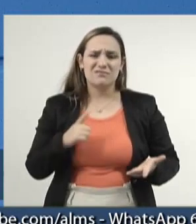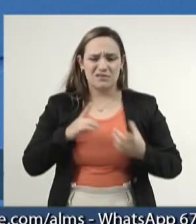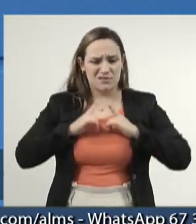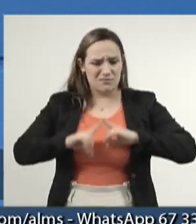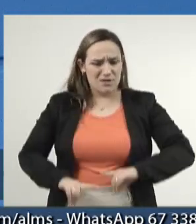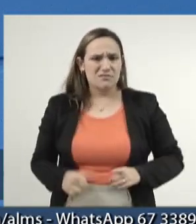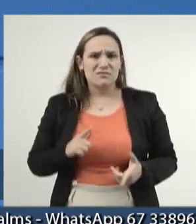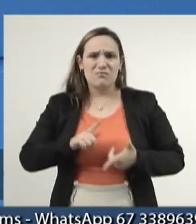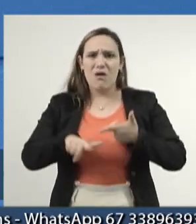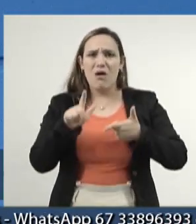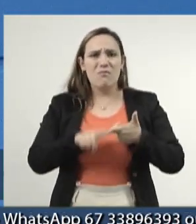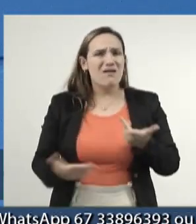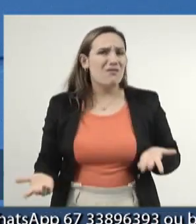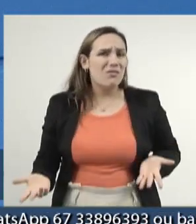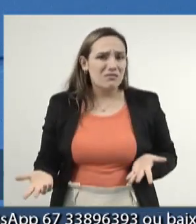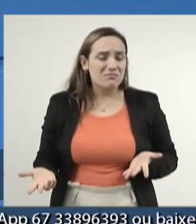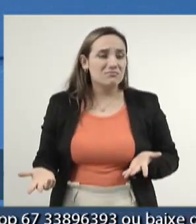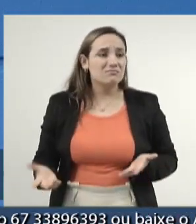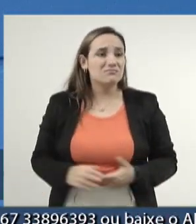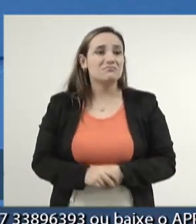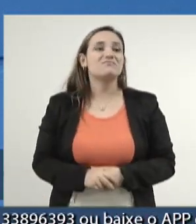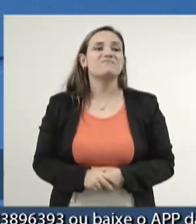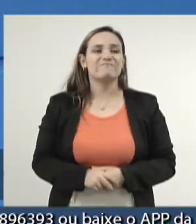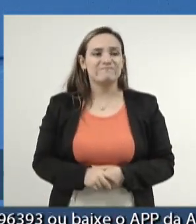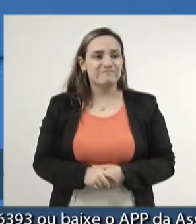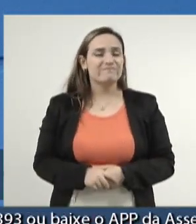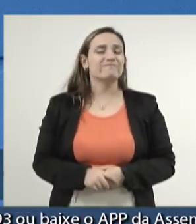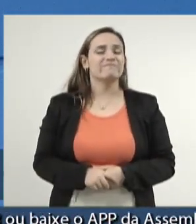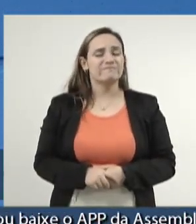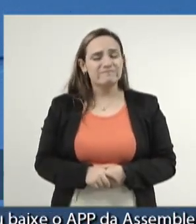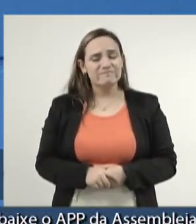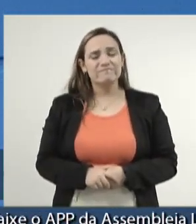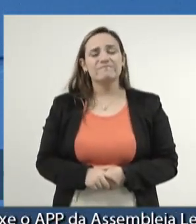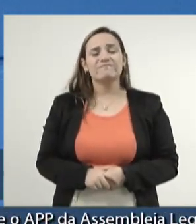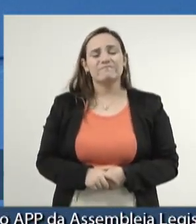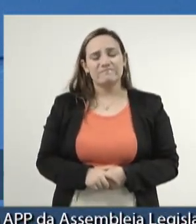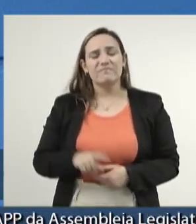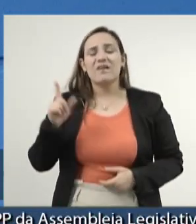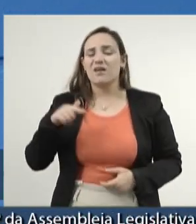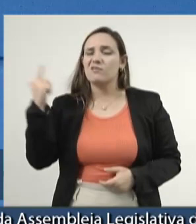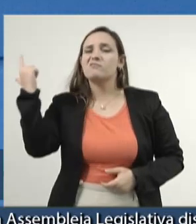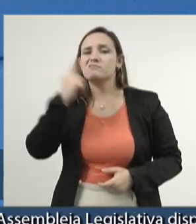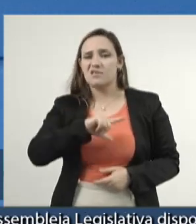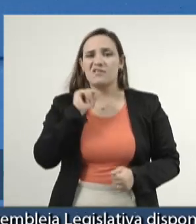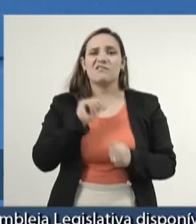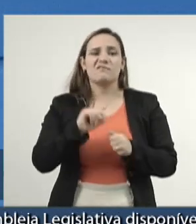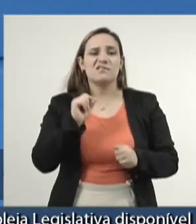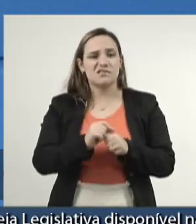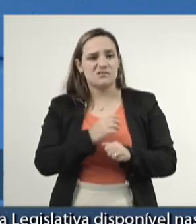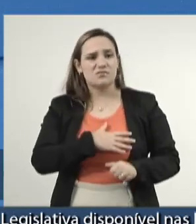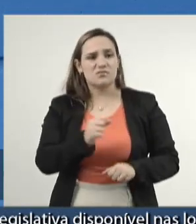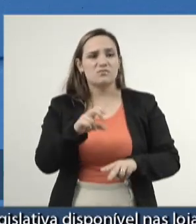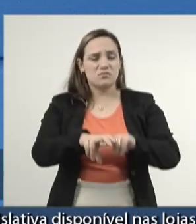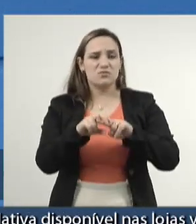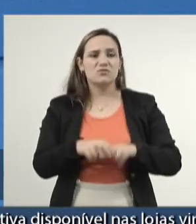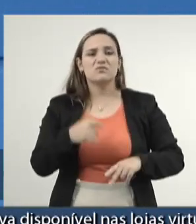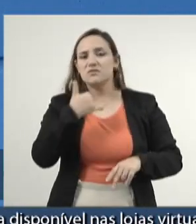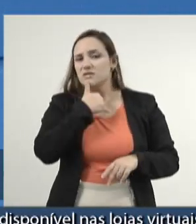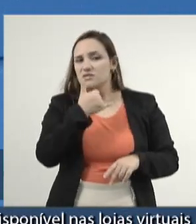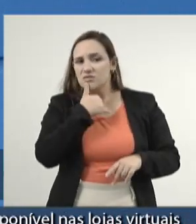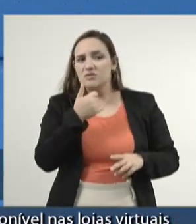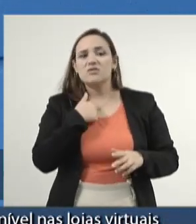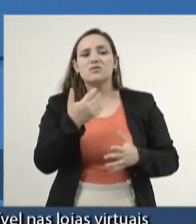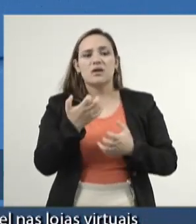com tantos problemas, infelizmente, têm chegado a vias de fatos, e é com muita tristeza que a